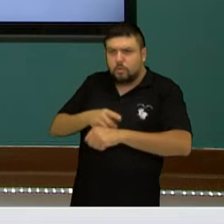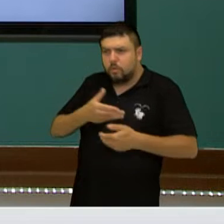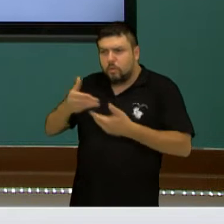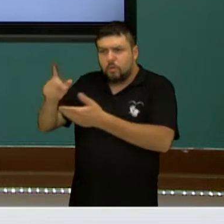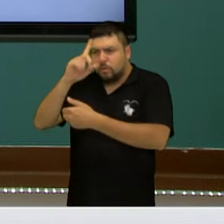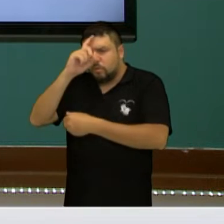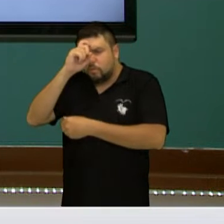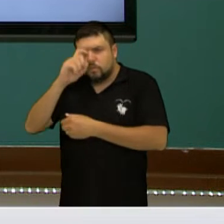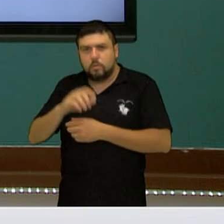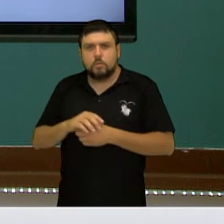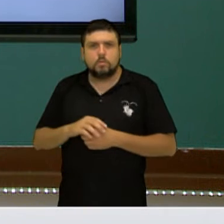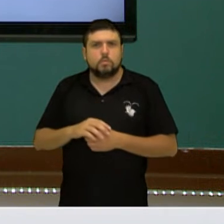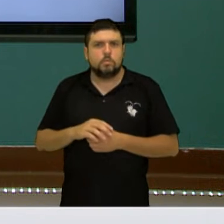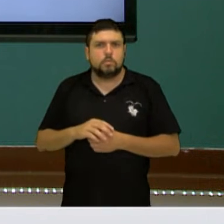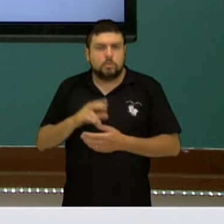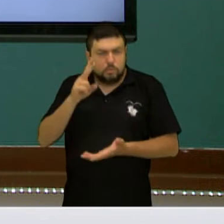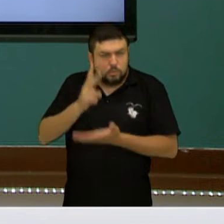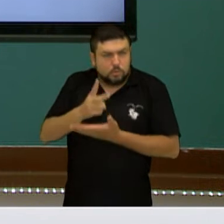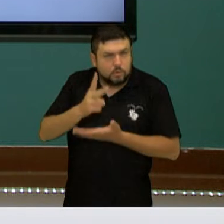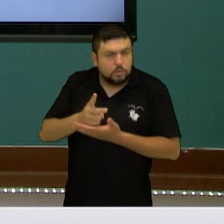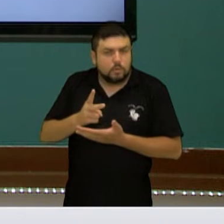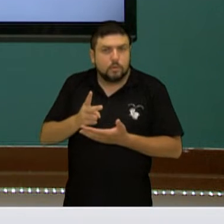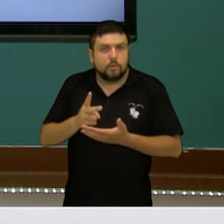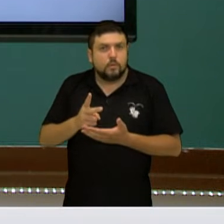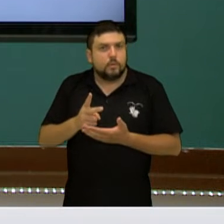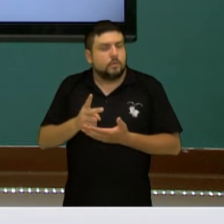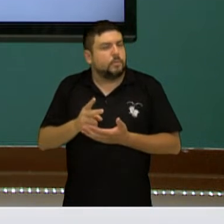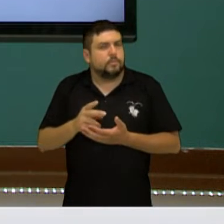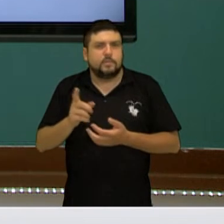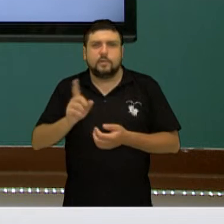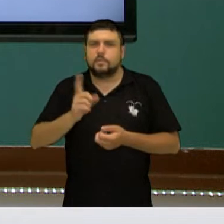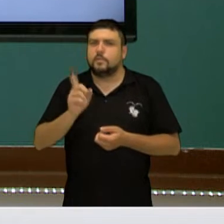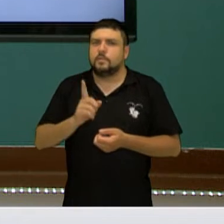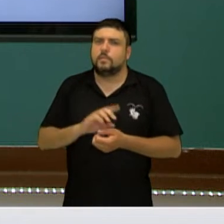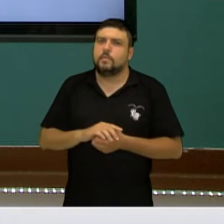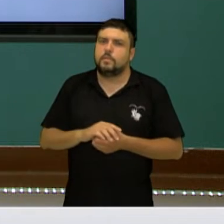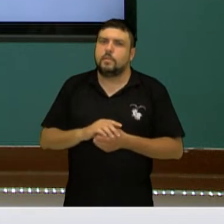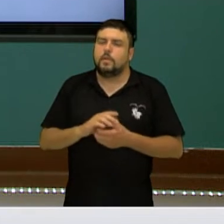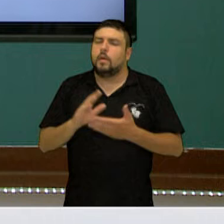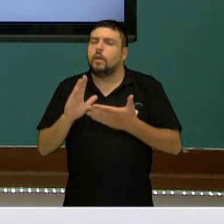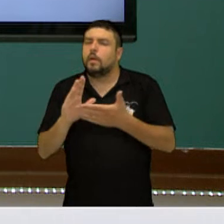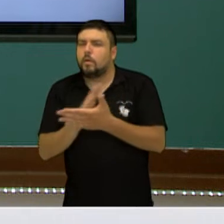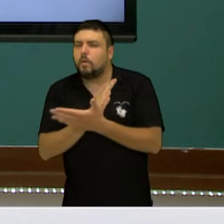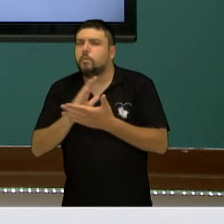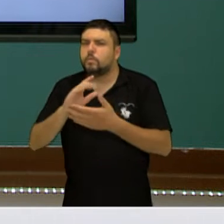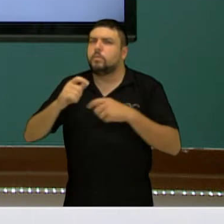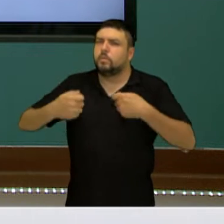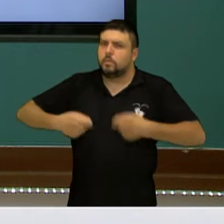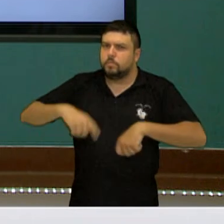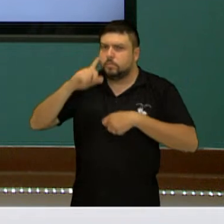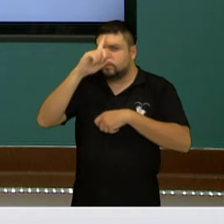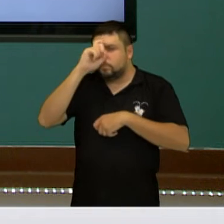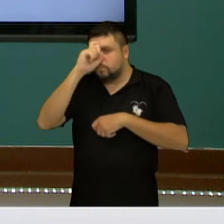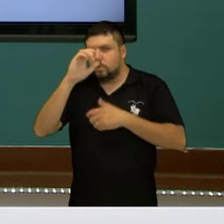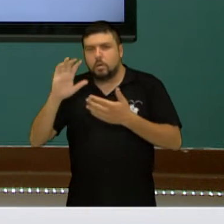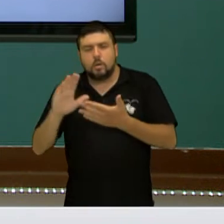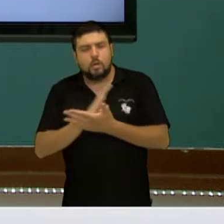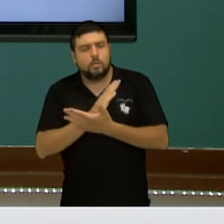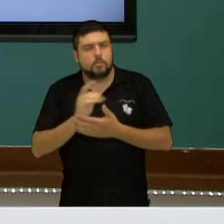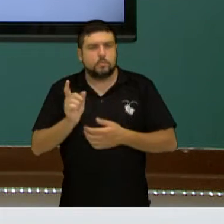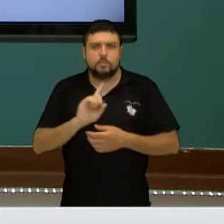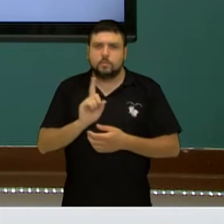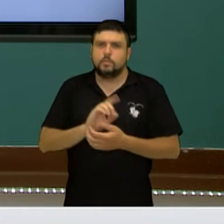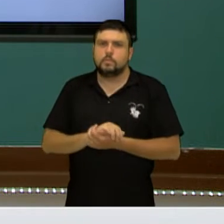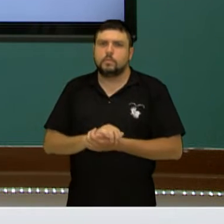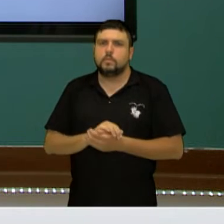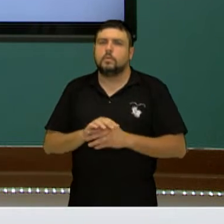ali, ó, sempre. Não, não é. Alguns casos as pessoas precisam ser hospitalizadas e outros casos não.